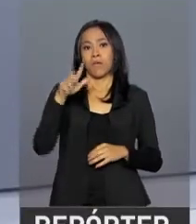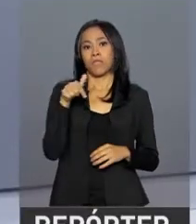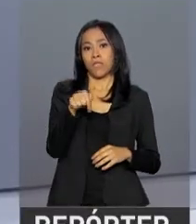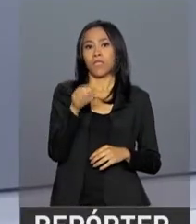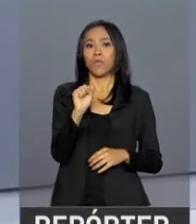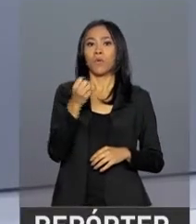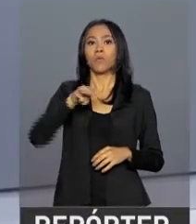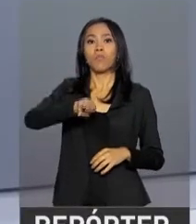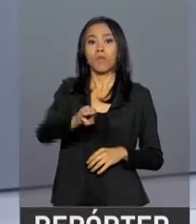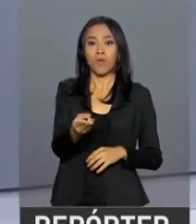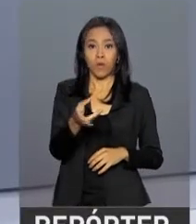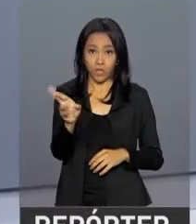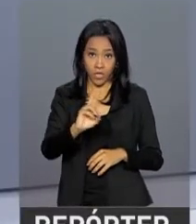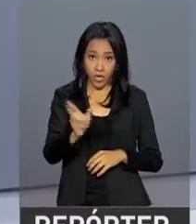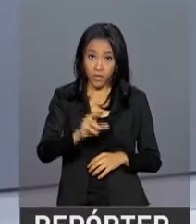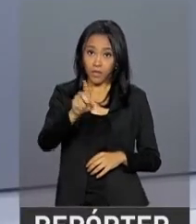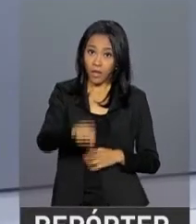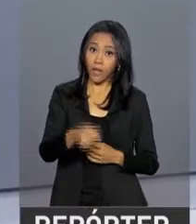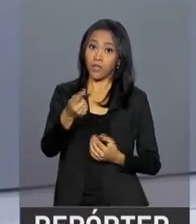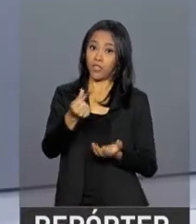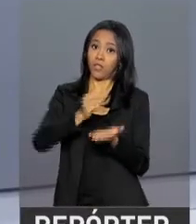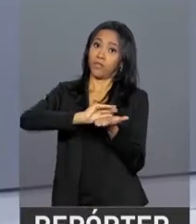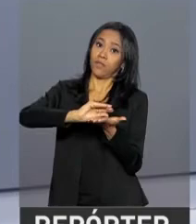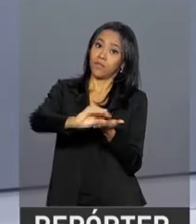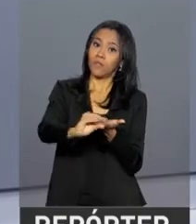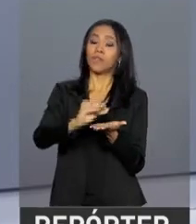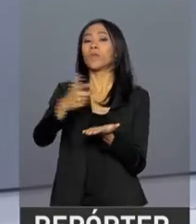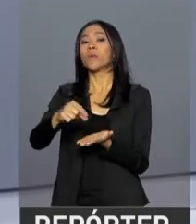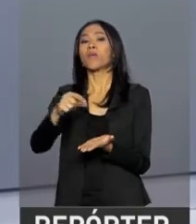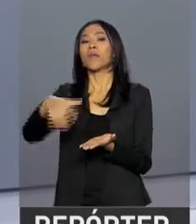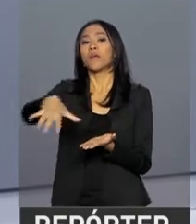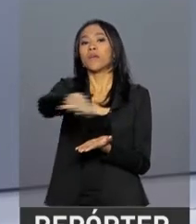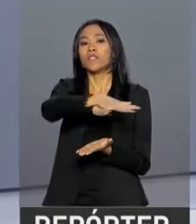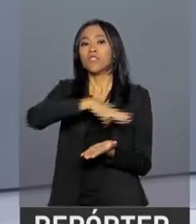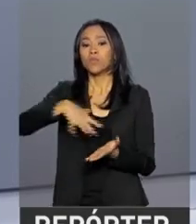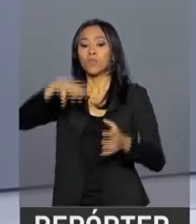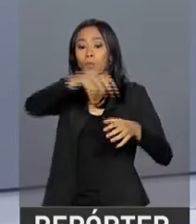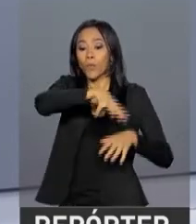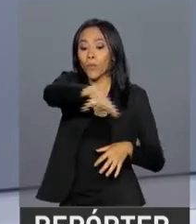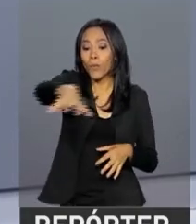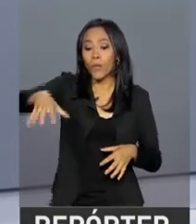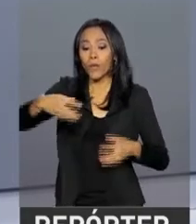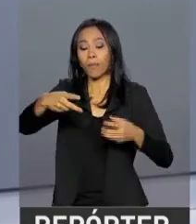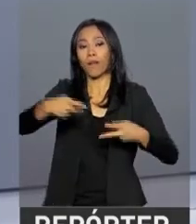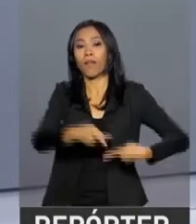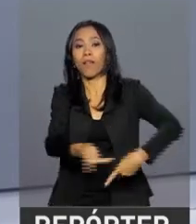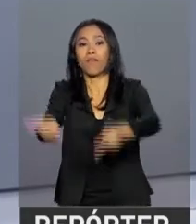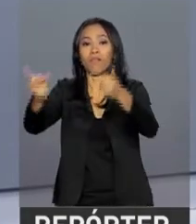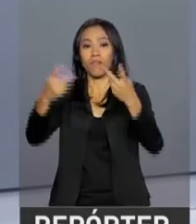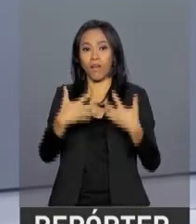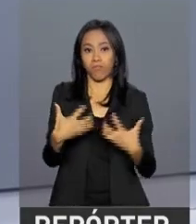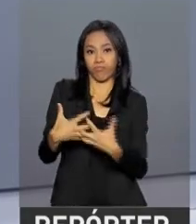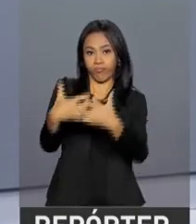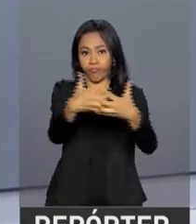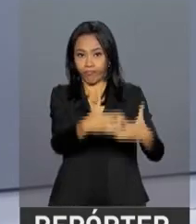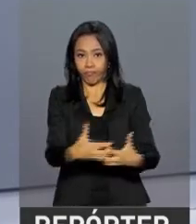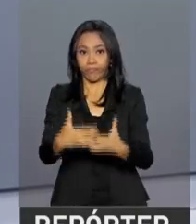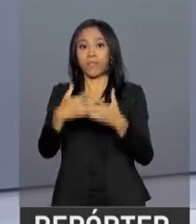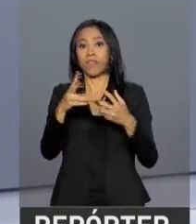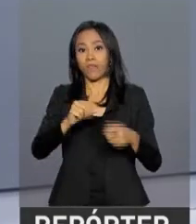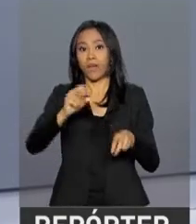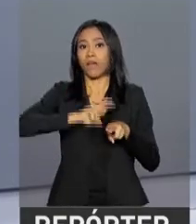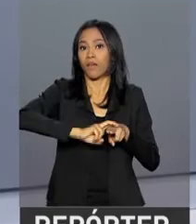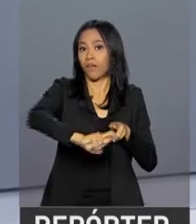milhões de reais serão investidos na conclusão de um pólo de cargas em goiás o espaço vai integrar transportes ferroviário rodoviário